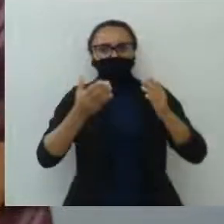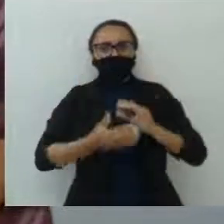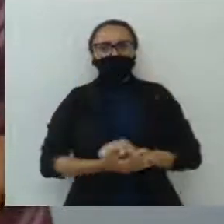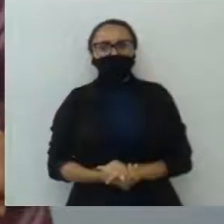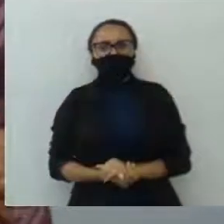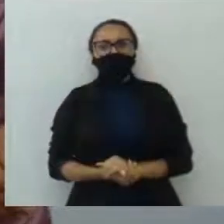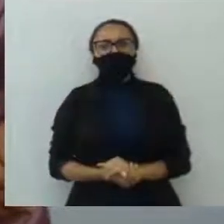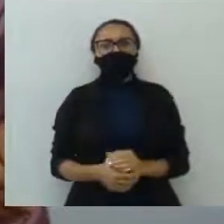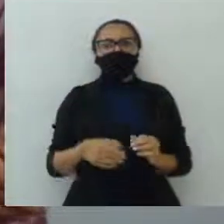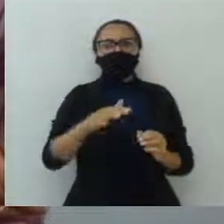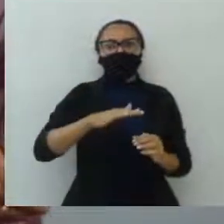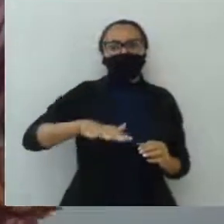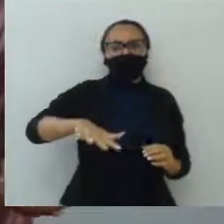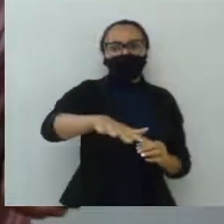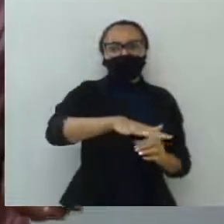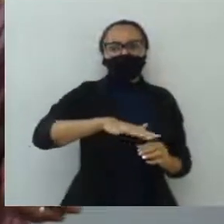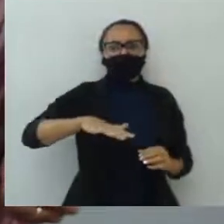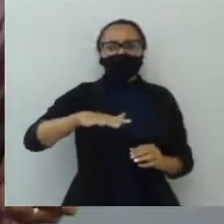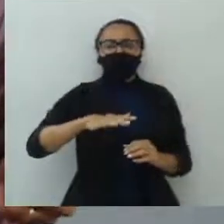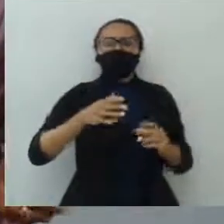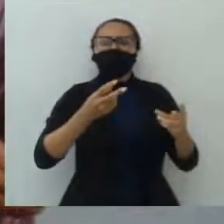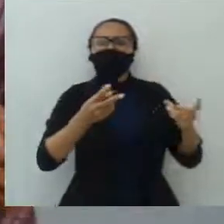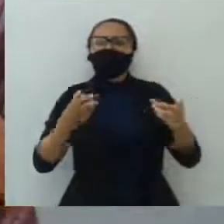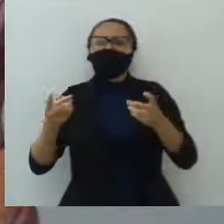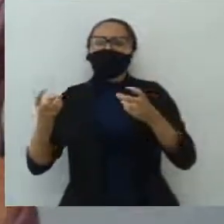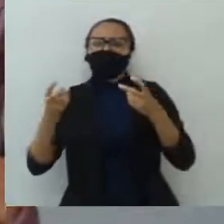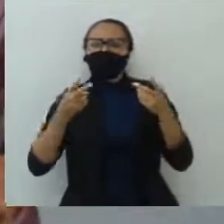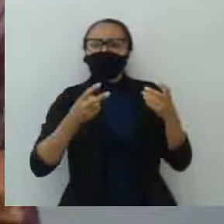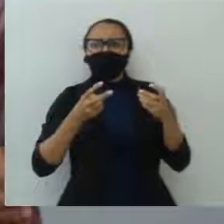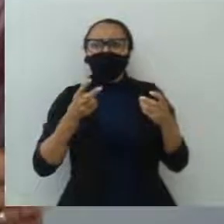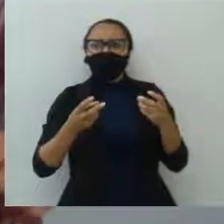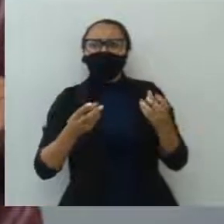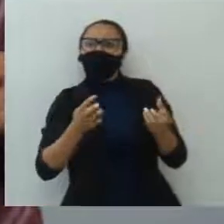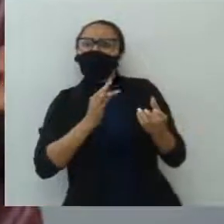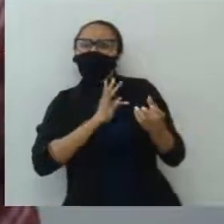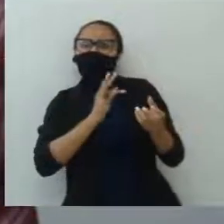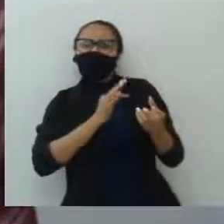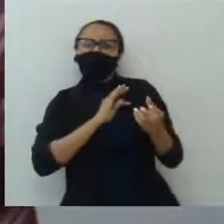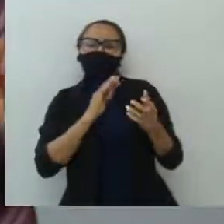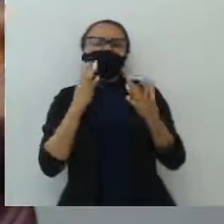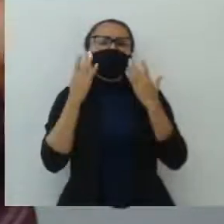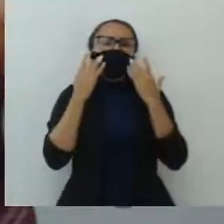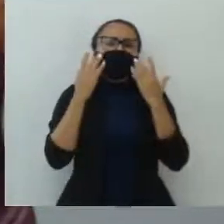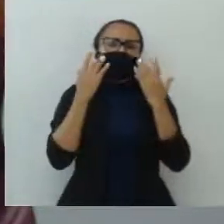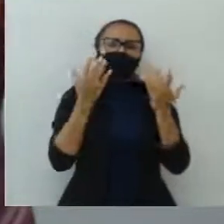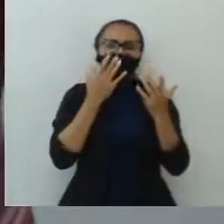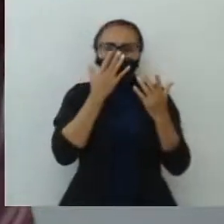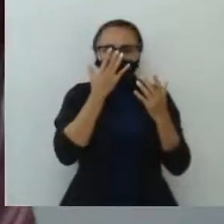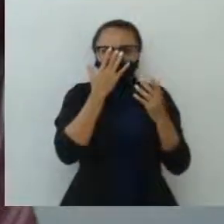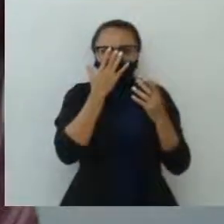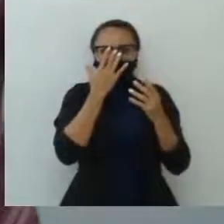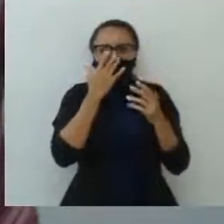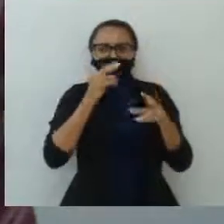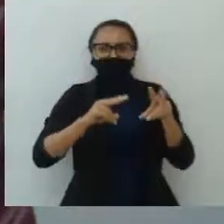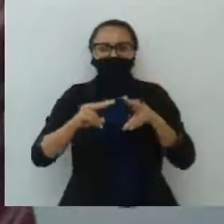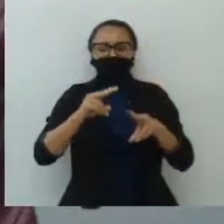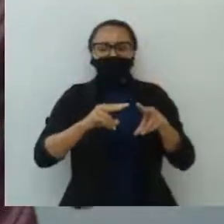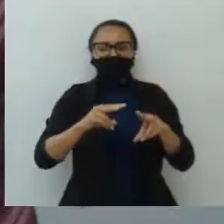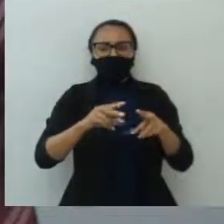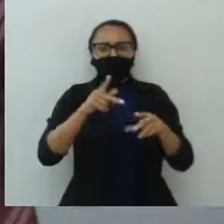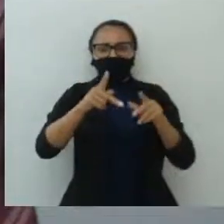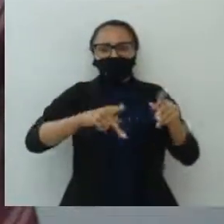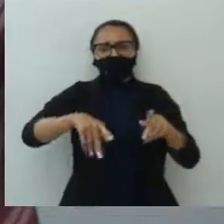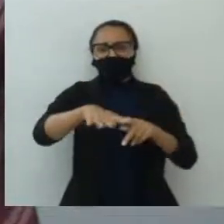cenário? Então a gente vai começar agora a perceber quais são esses elementos técnicos do teatro. A gente viu personagem, a gente está vendo o público, mas